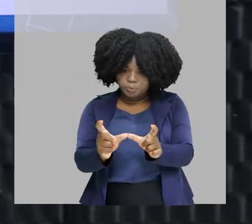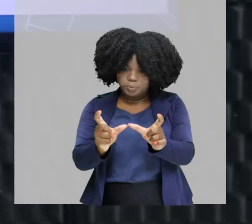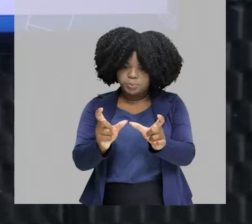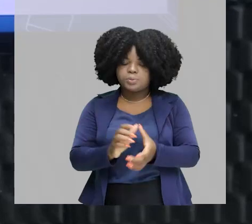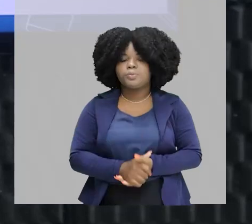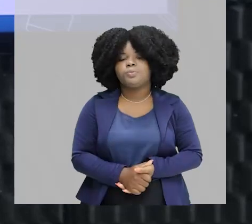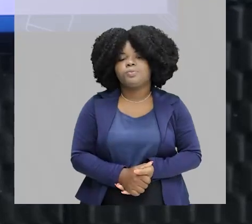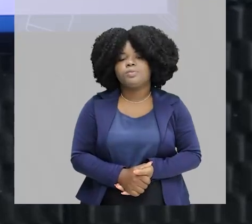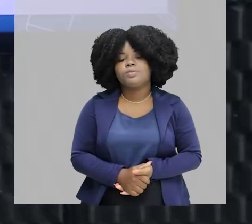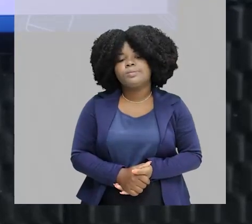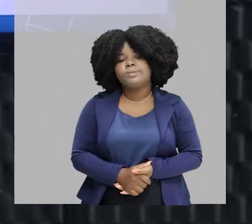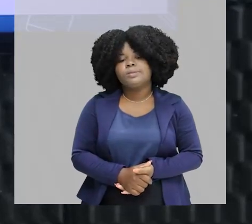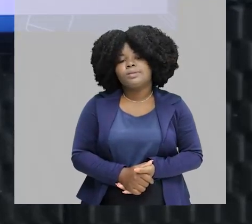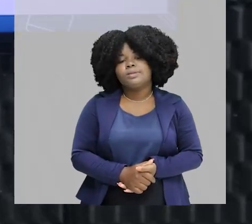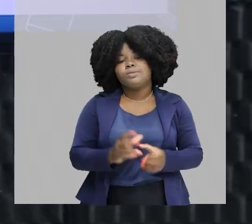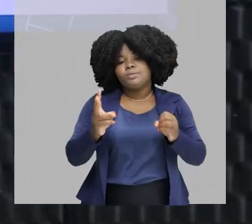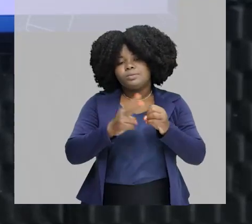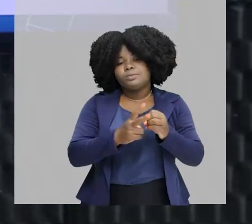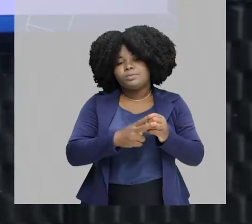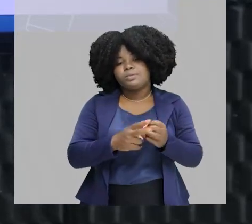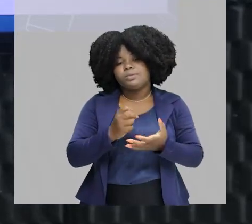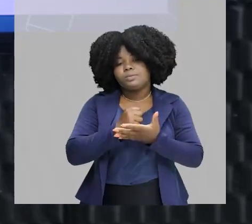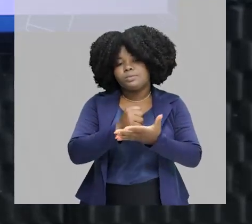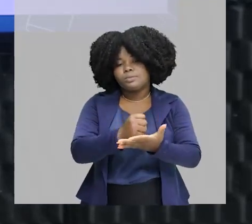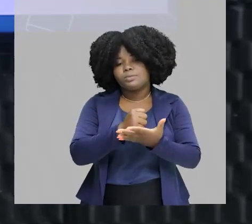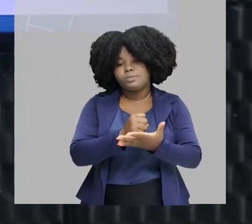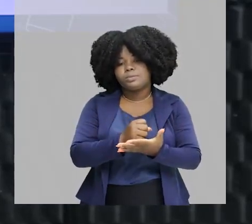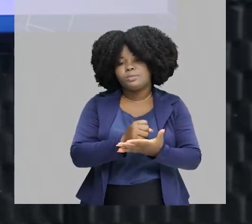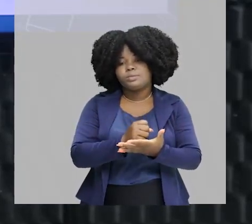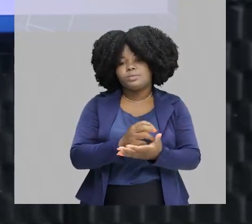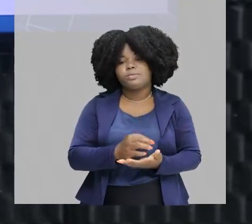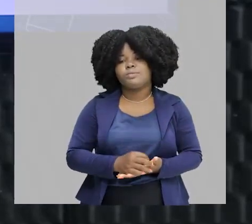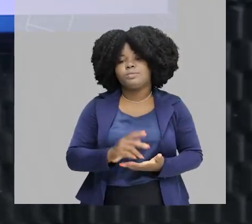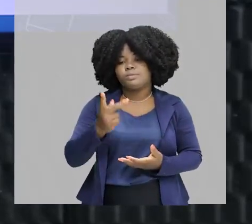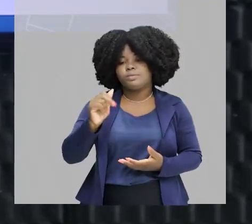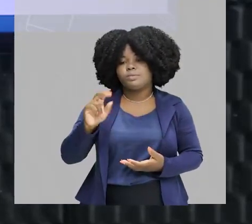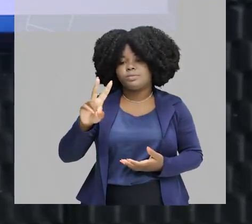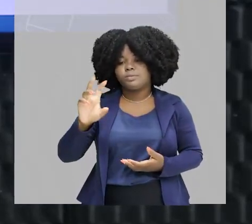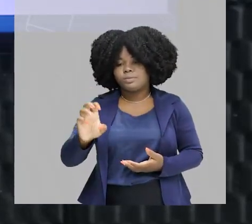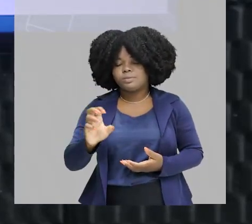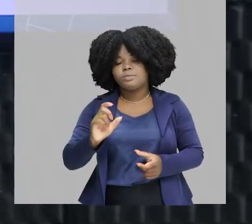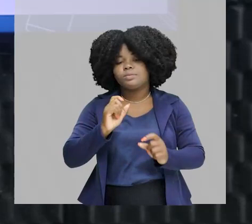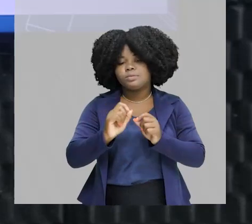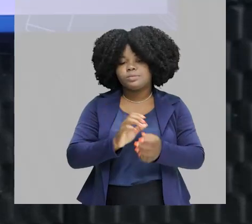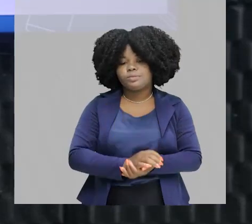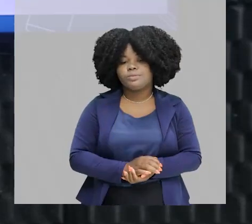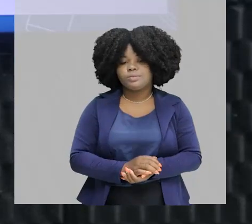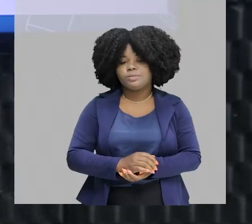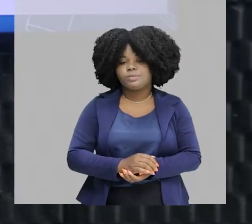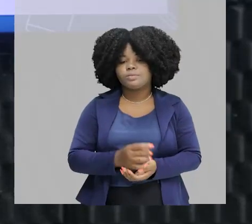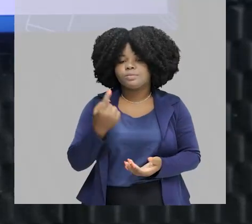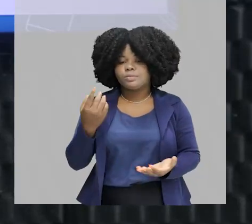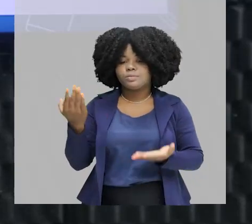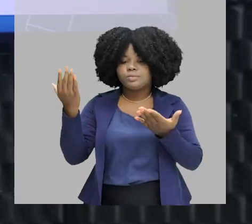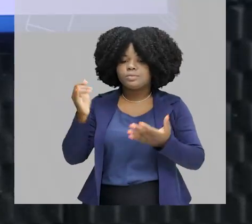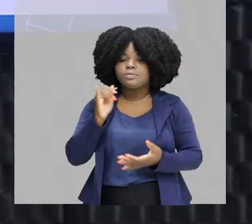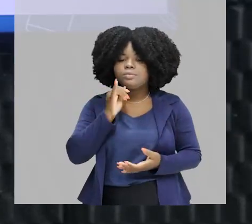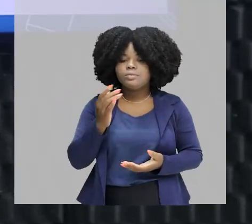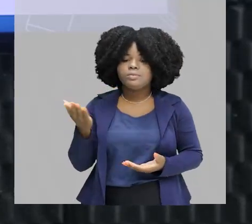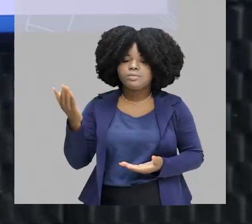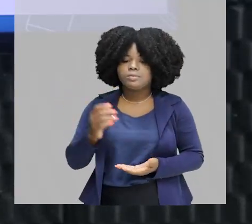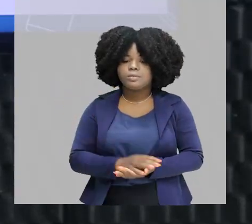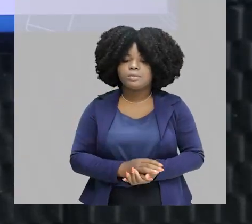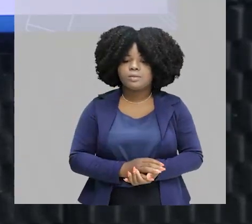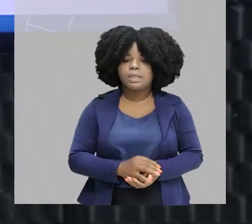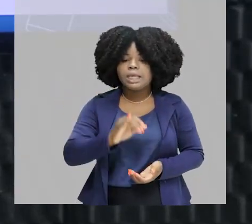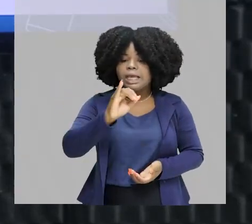do verbo auxiliar ter, do verbo have ou has em inglês são I have been, I've